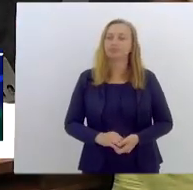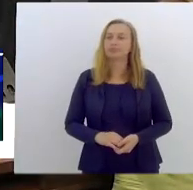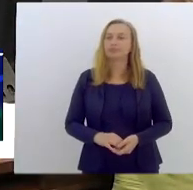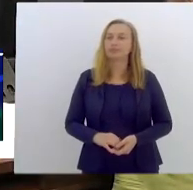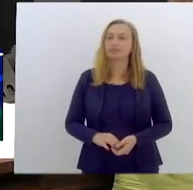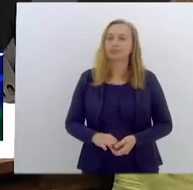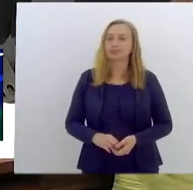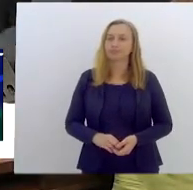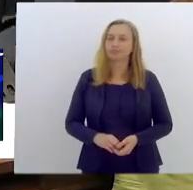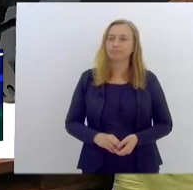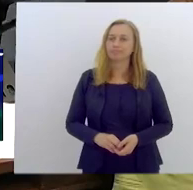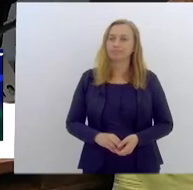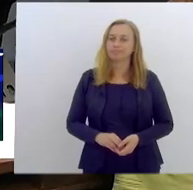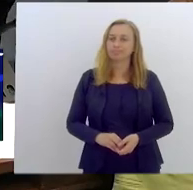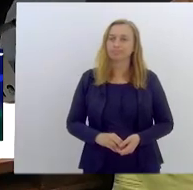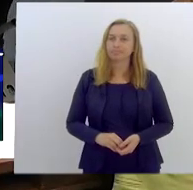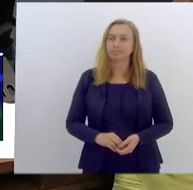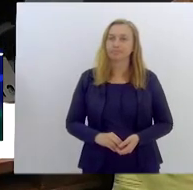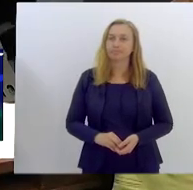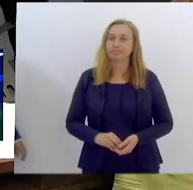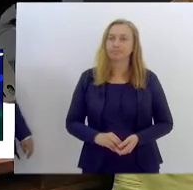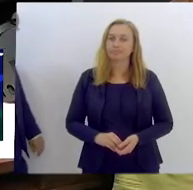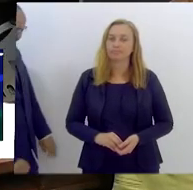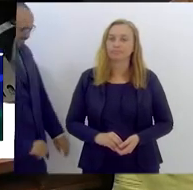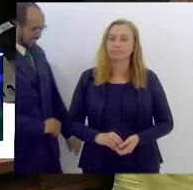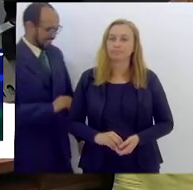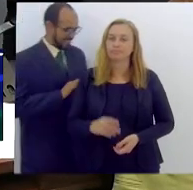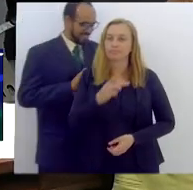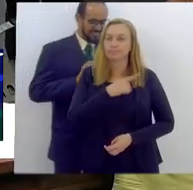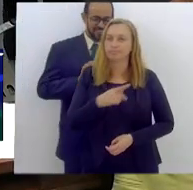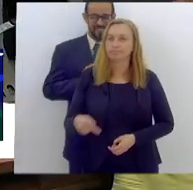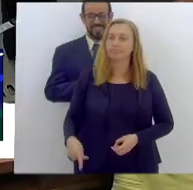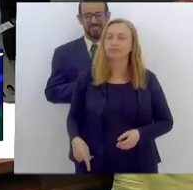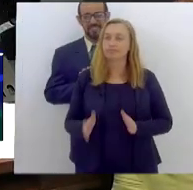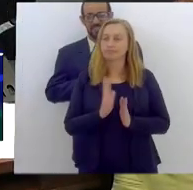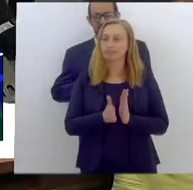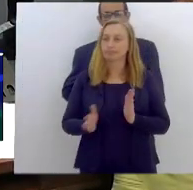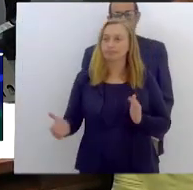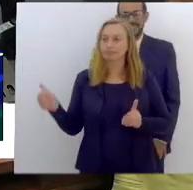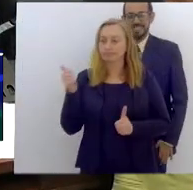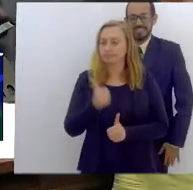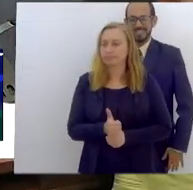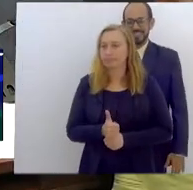Ele vai incorporar essa emenda de plenário aí, tá? Presidente, de ordem.